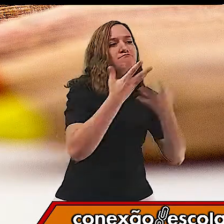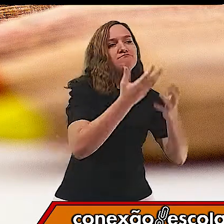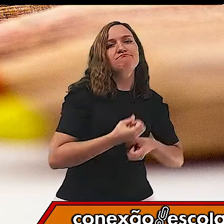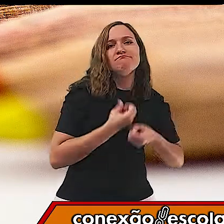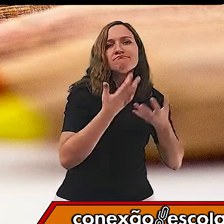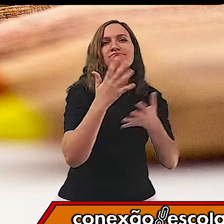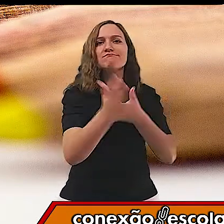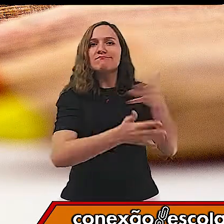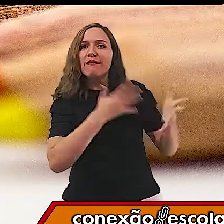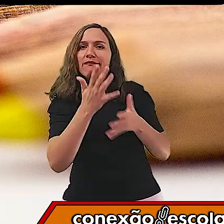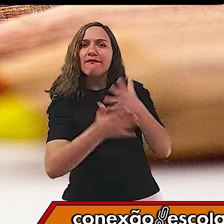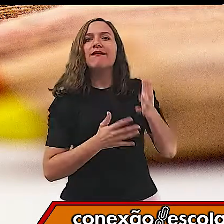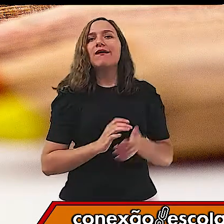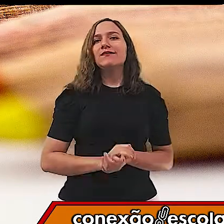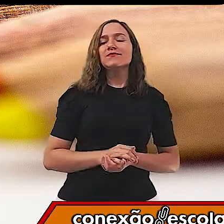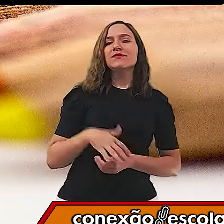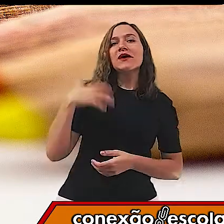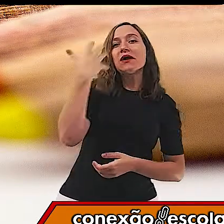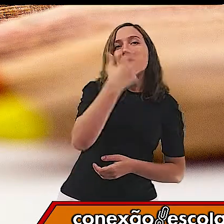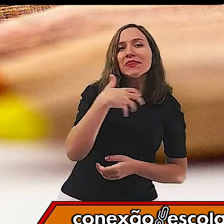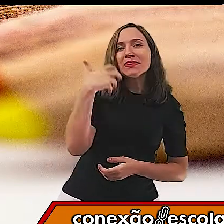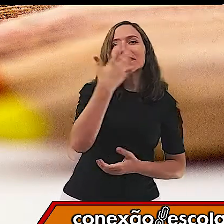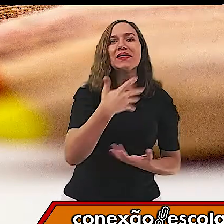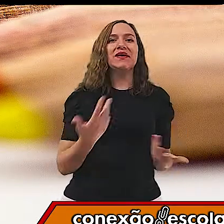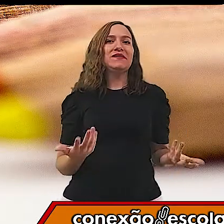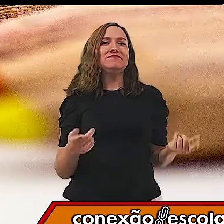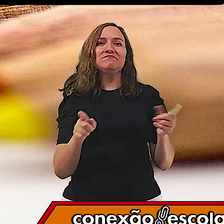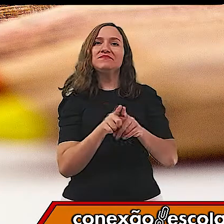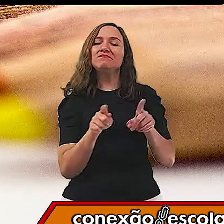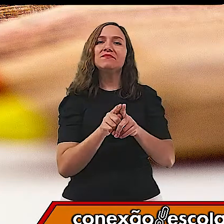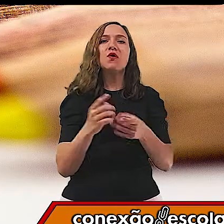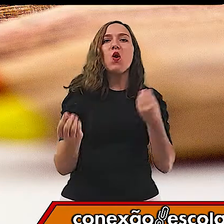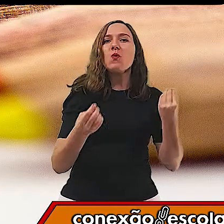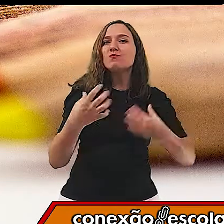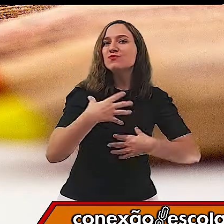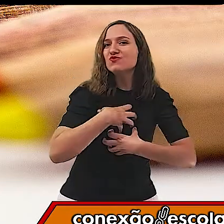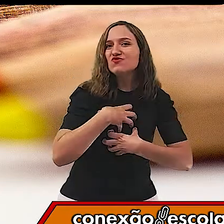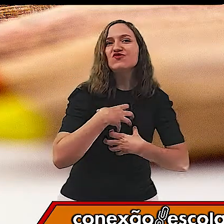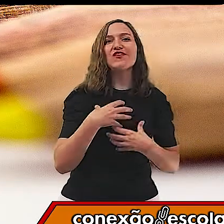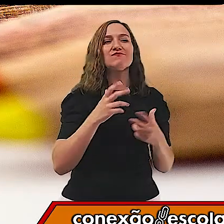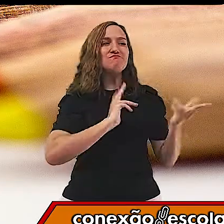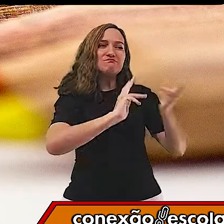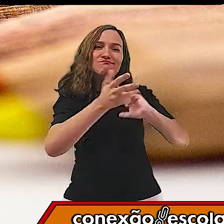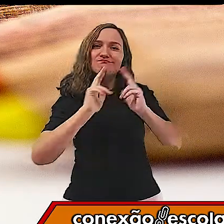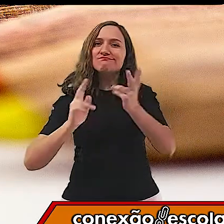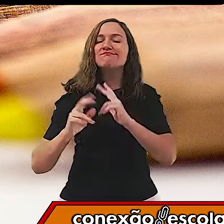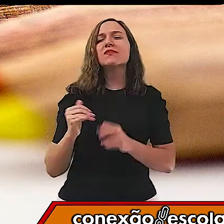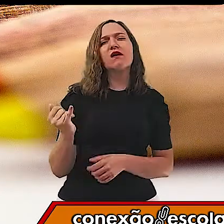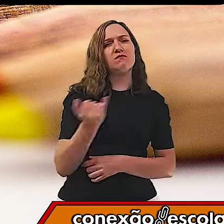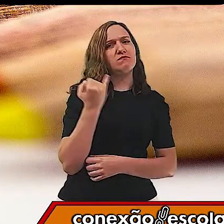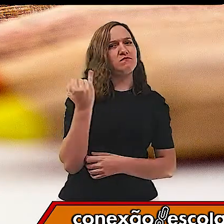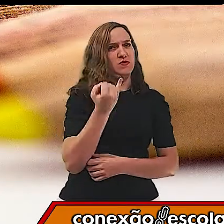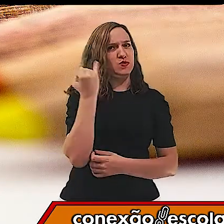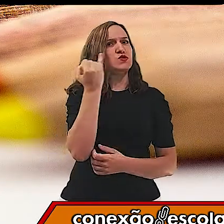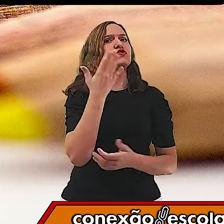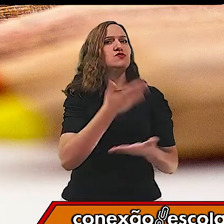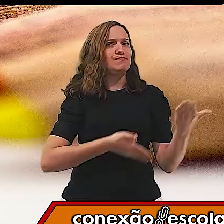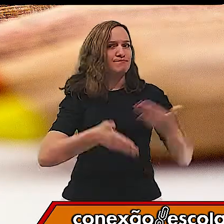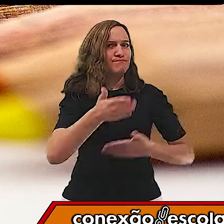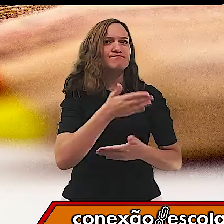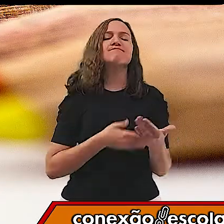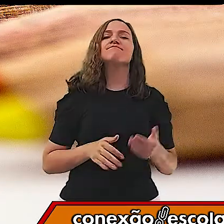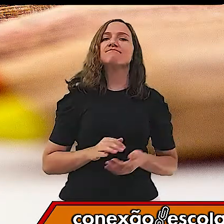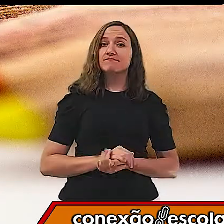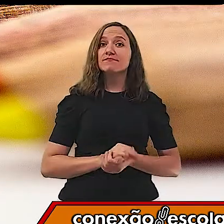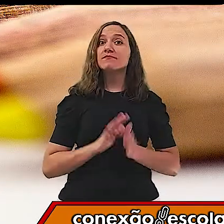cantar, a desenvolver a oralidade. Então, assim, é muito importante. Mas